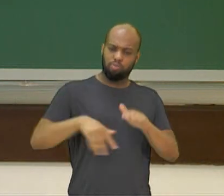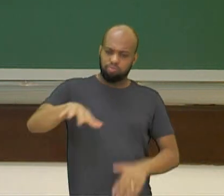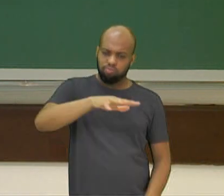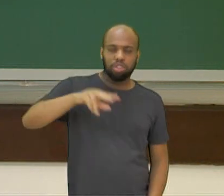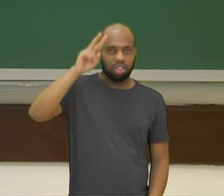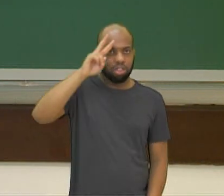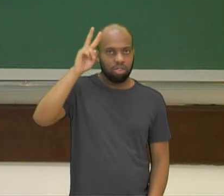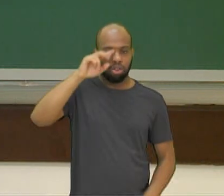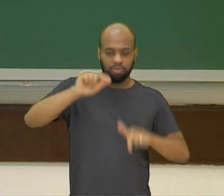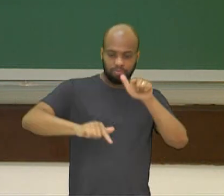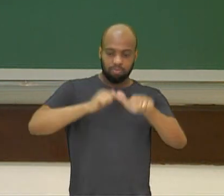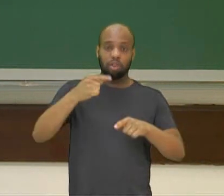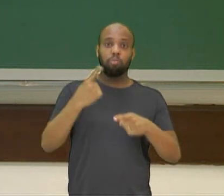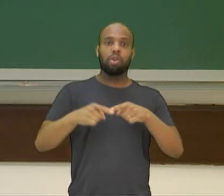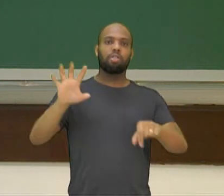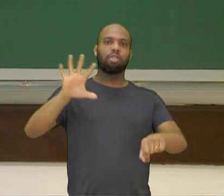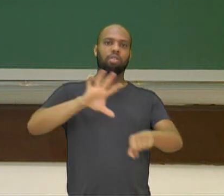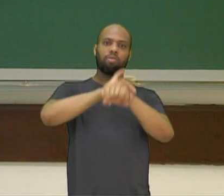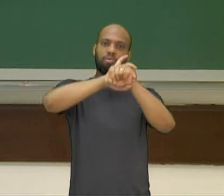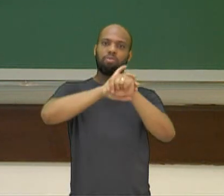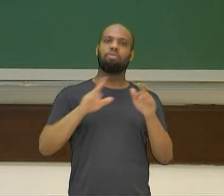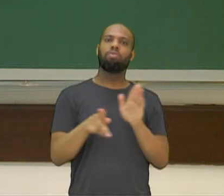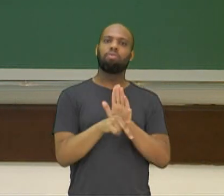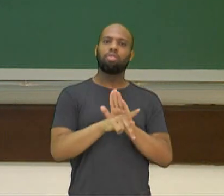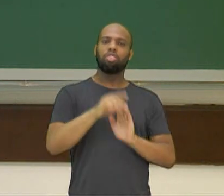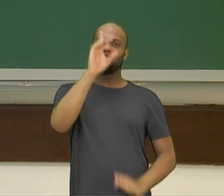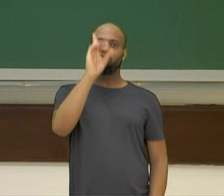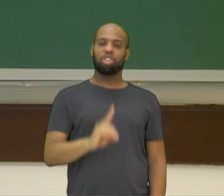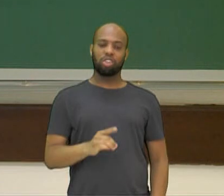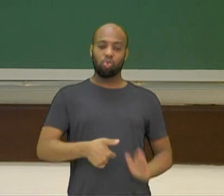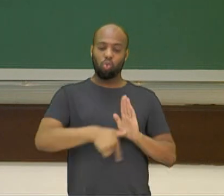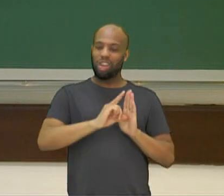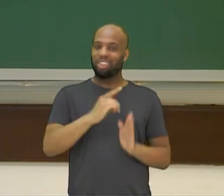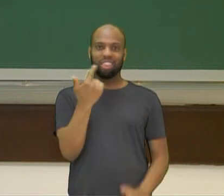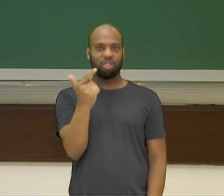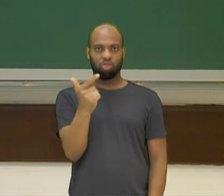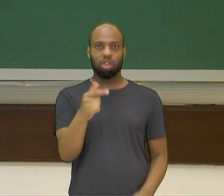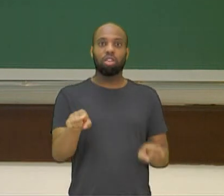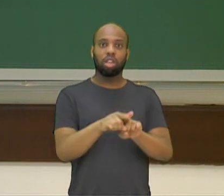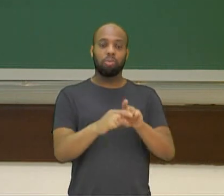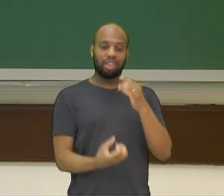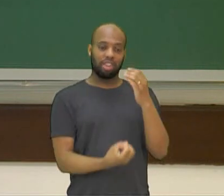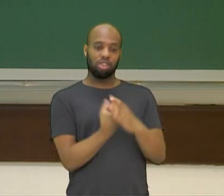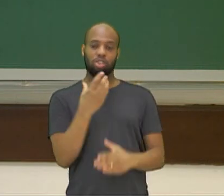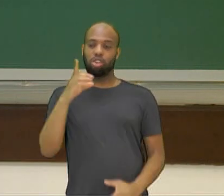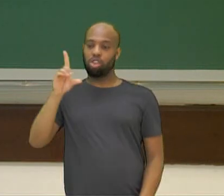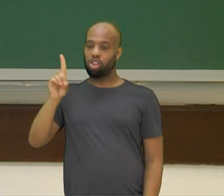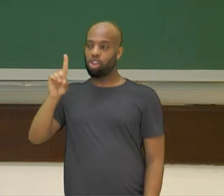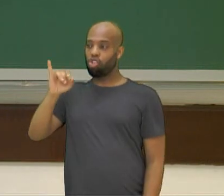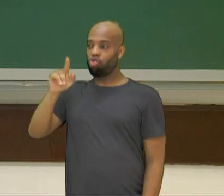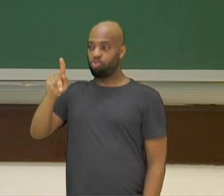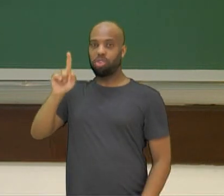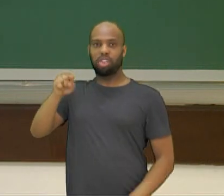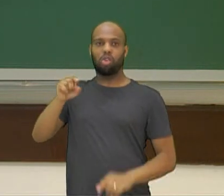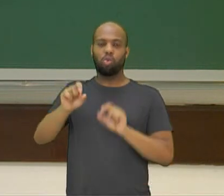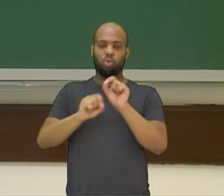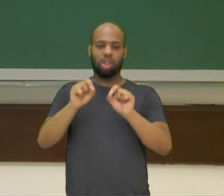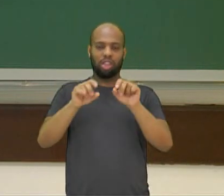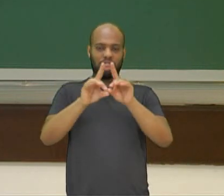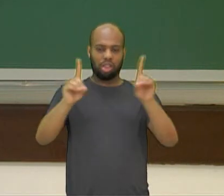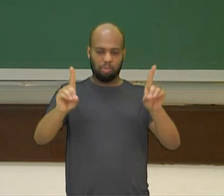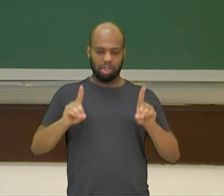Brasil, porque ele garantiu direitos que os trabalhadores não tinham. Ele também criou o DIP, Departamento de Imprensa e Propaganda,